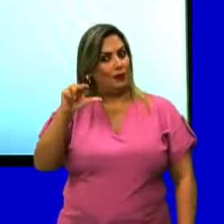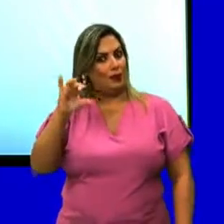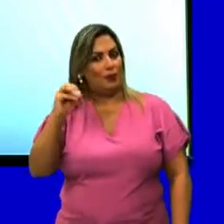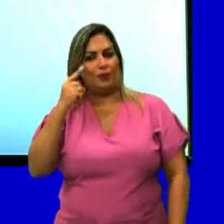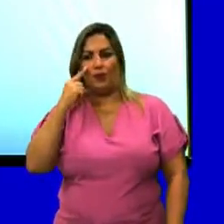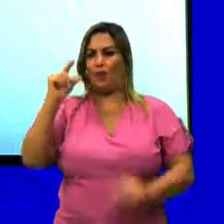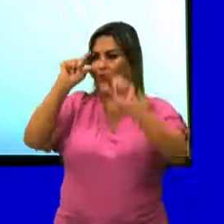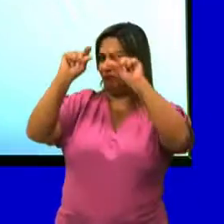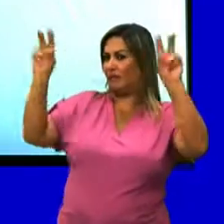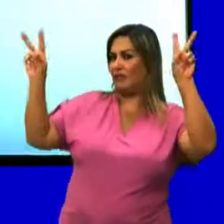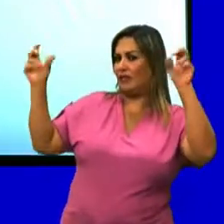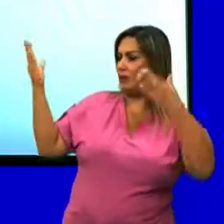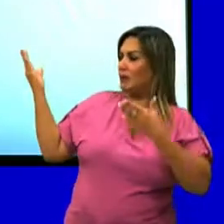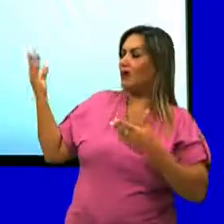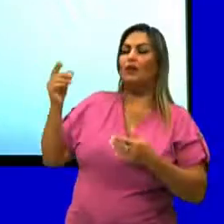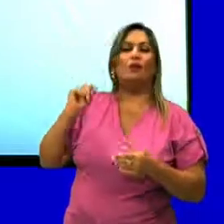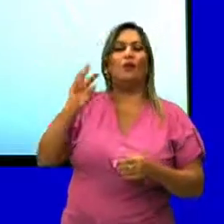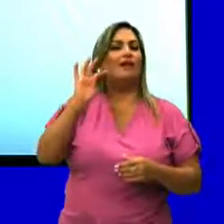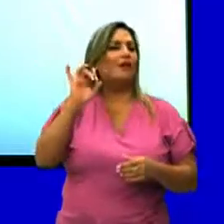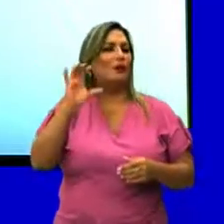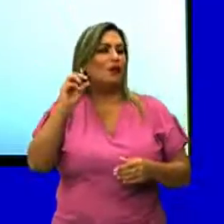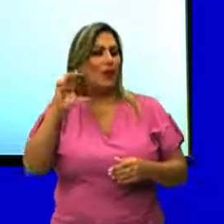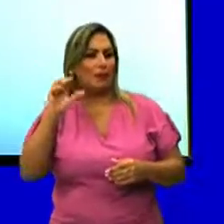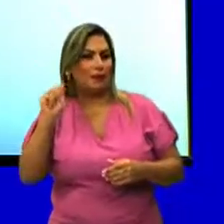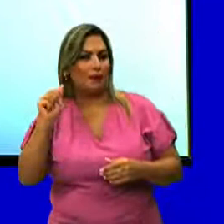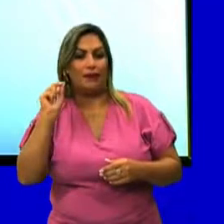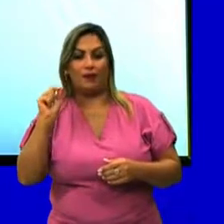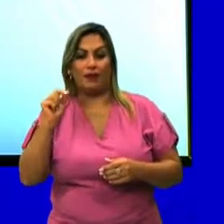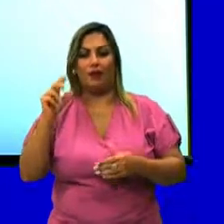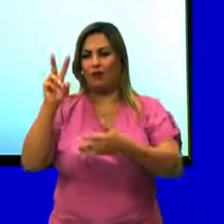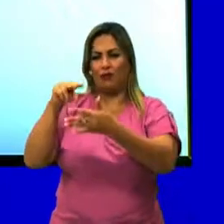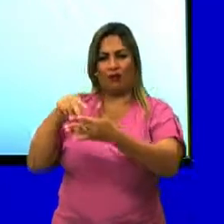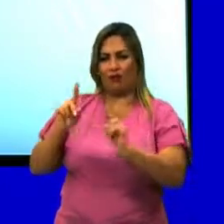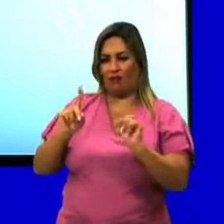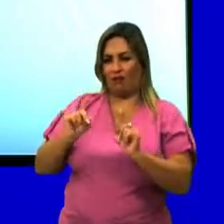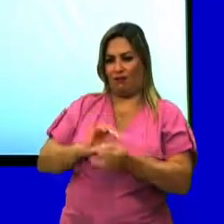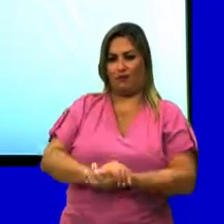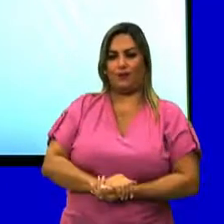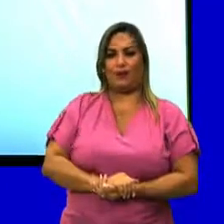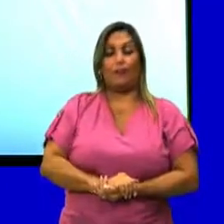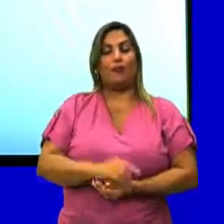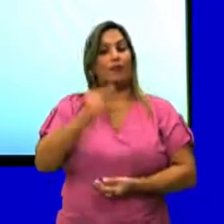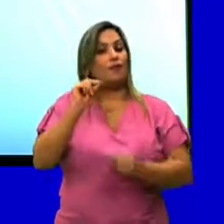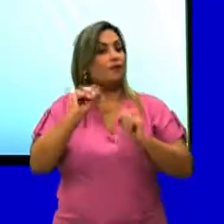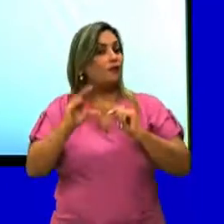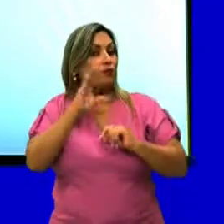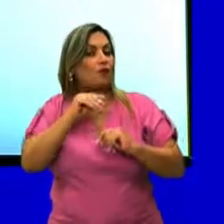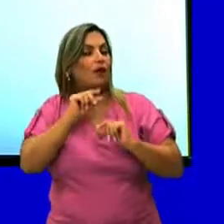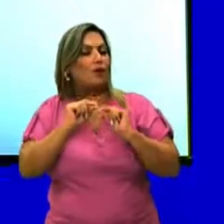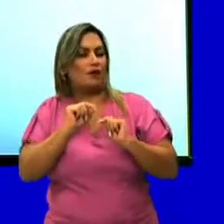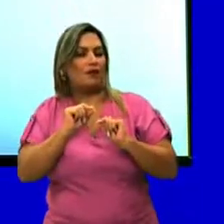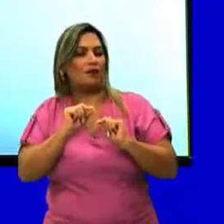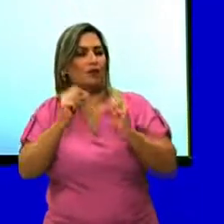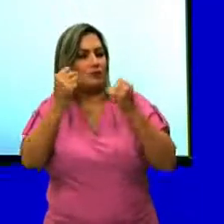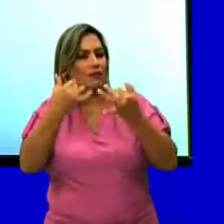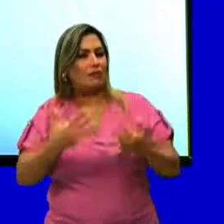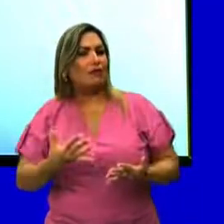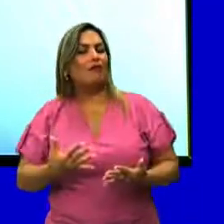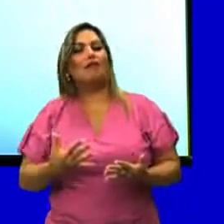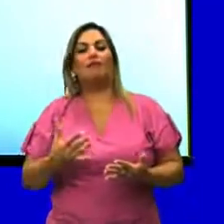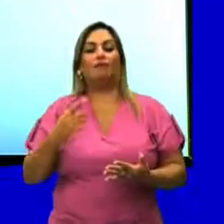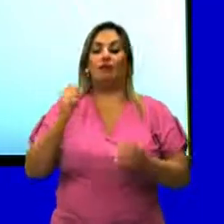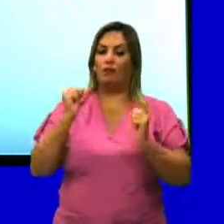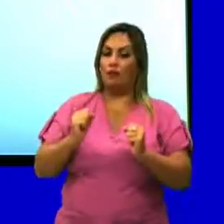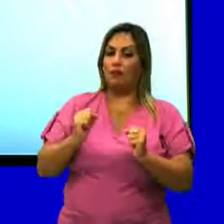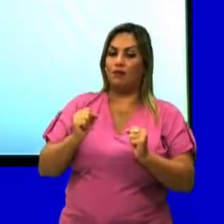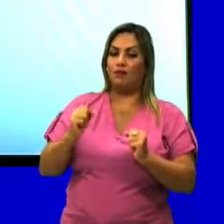rolhas o que que eu falo o teorema eu não vou ler aqui para vocês não tá bom e o que que eu vou falar esse aqui ó